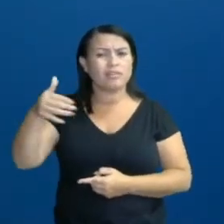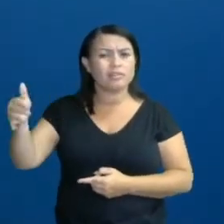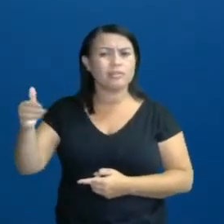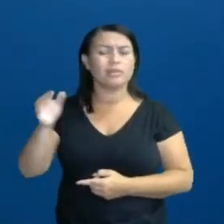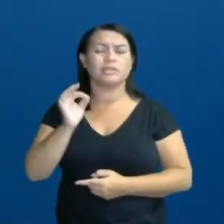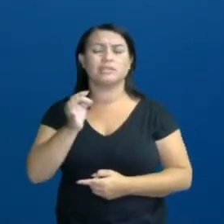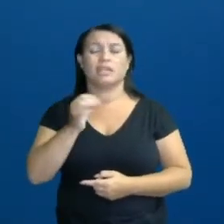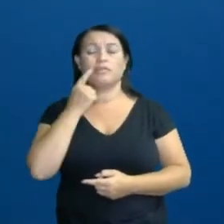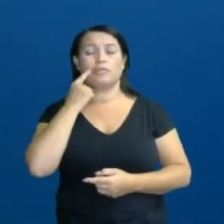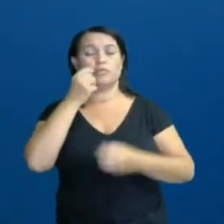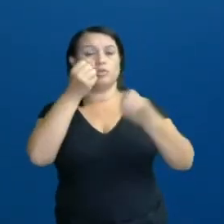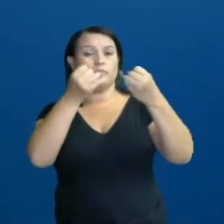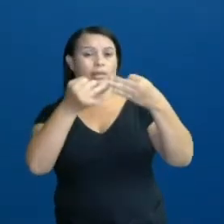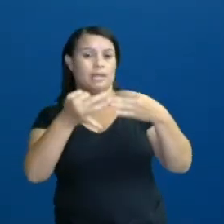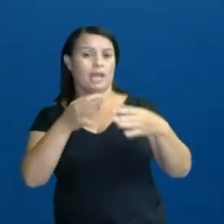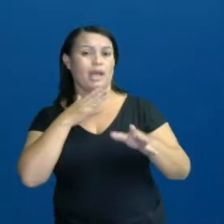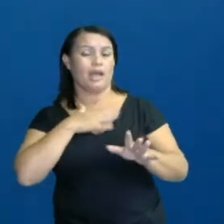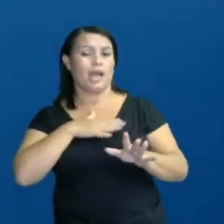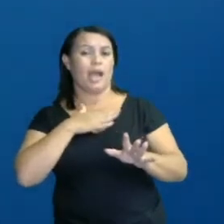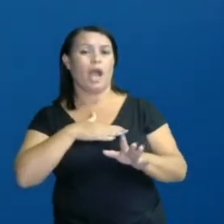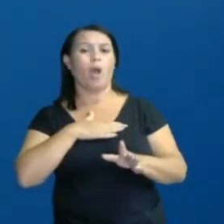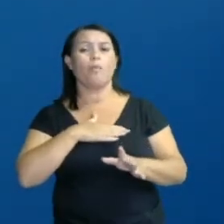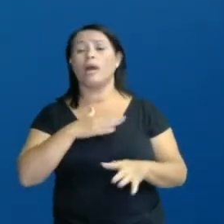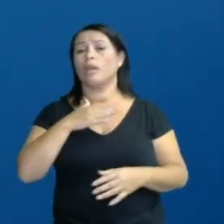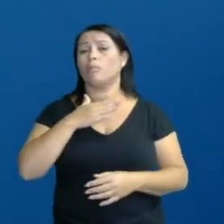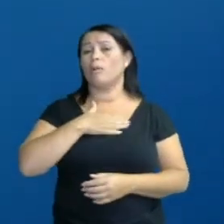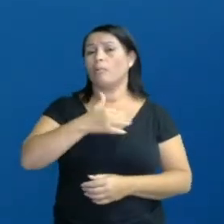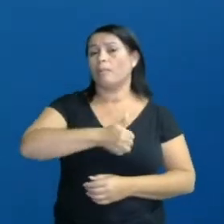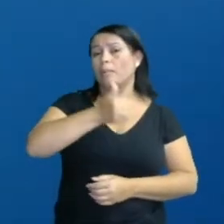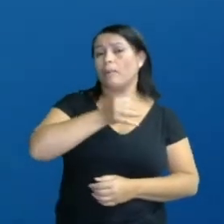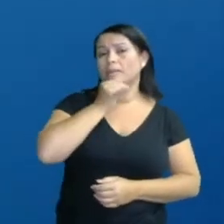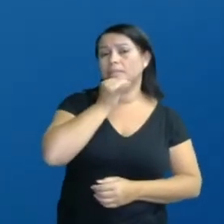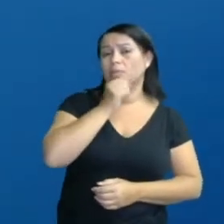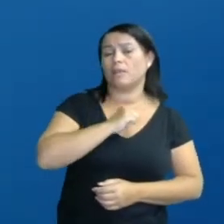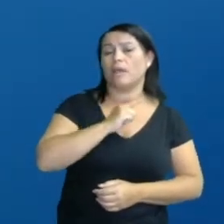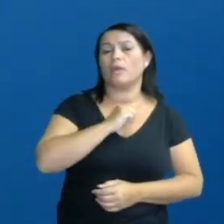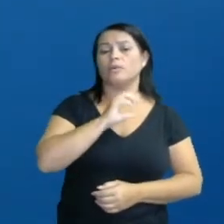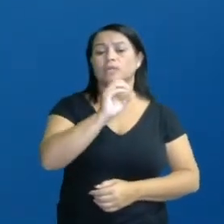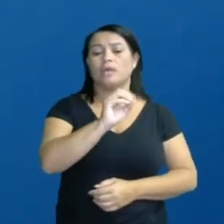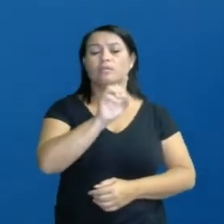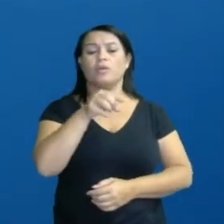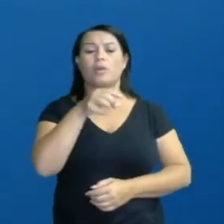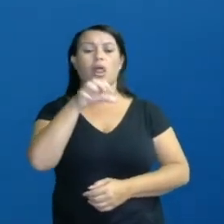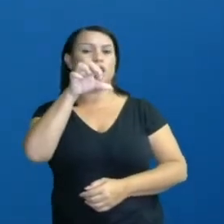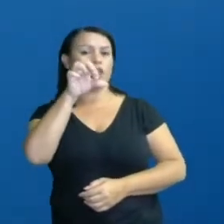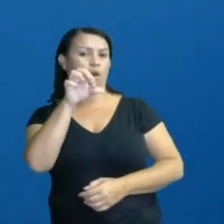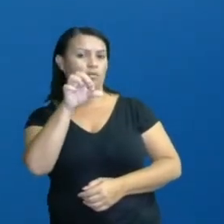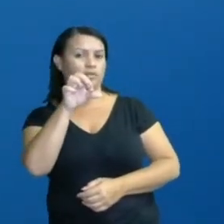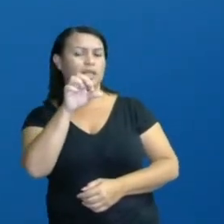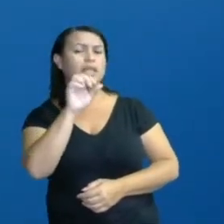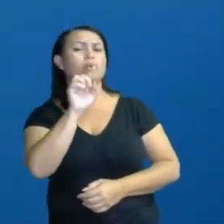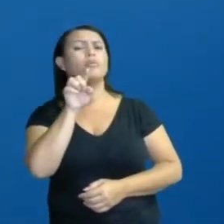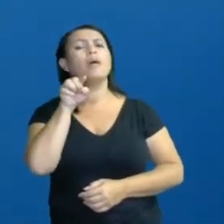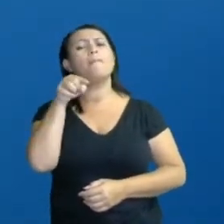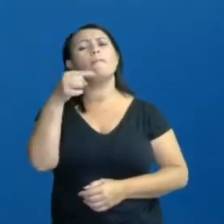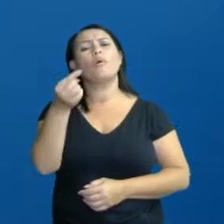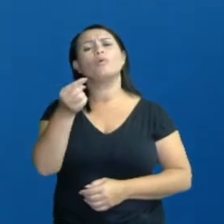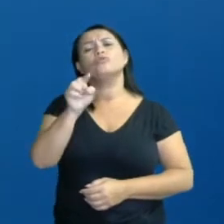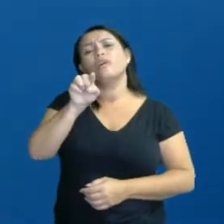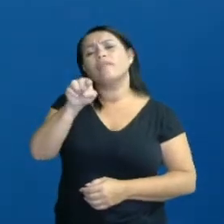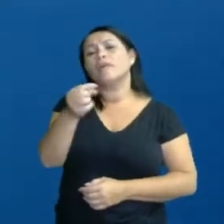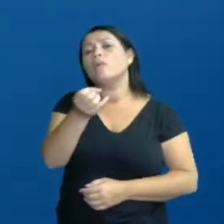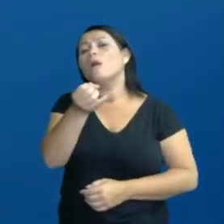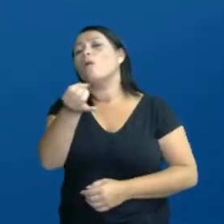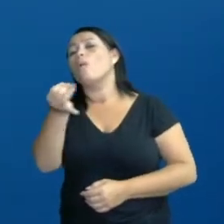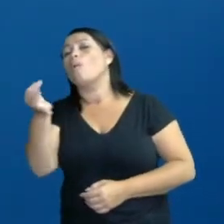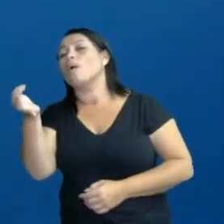só, vou explicar direitinho para vocês. Nesse meu primeiro aqui, exemplo, eu tenho 0,9, tá? Então, depois da vírgula, eu tenho